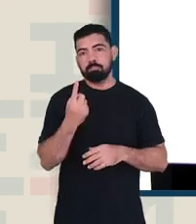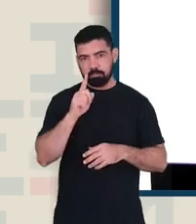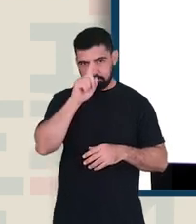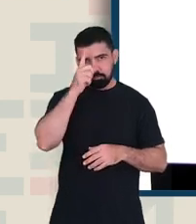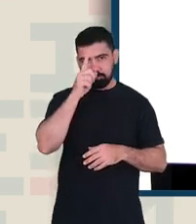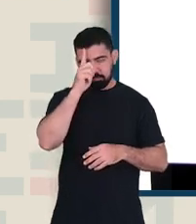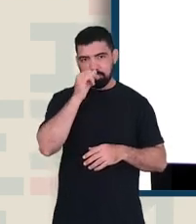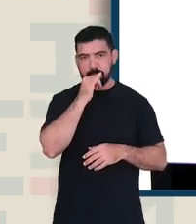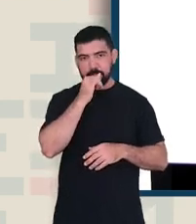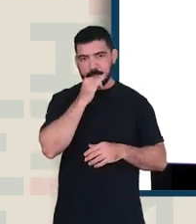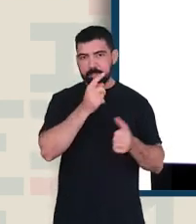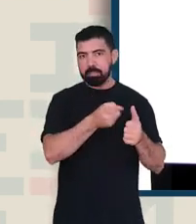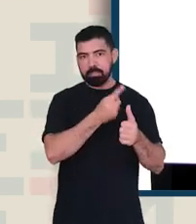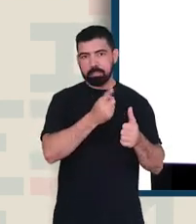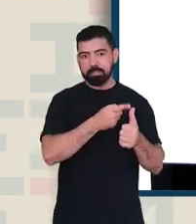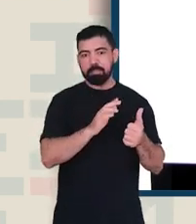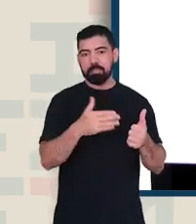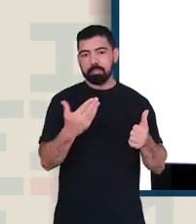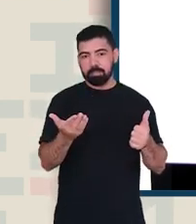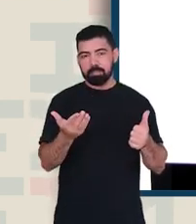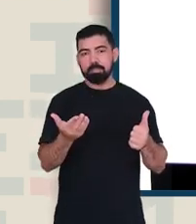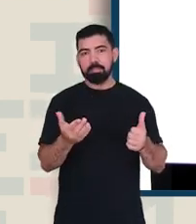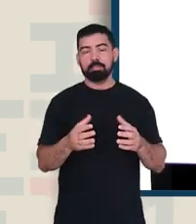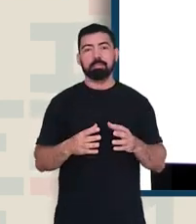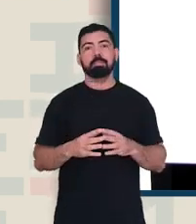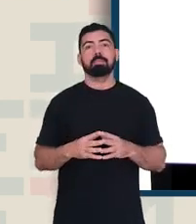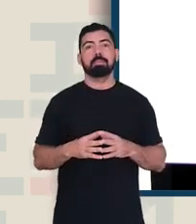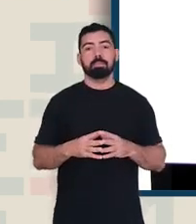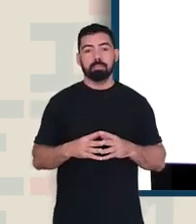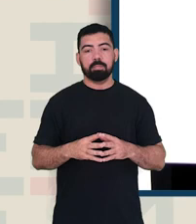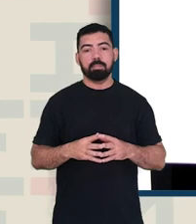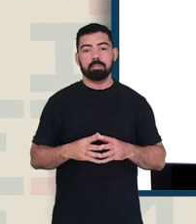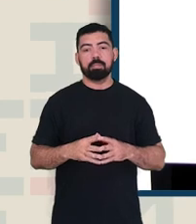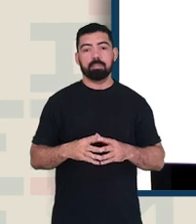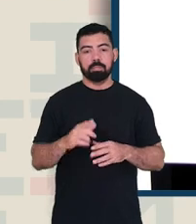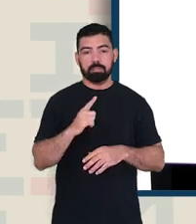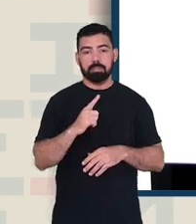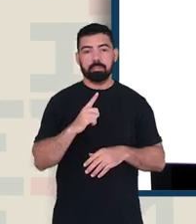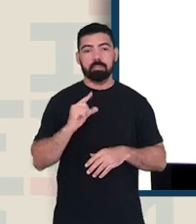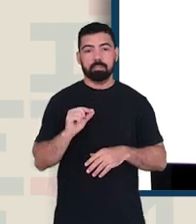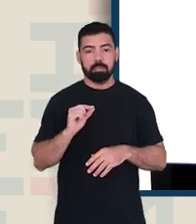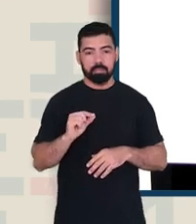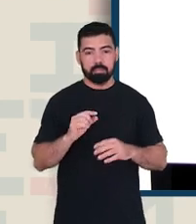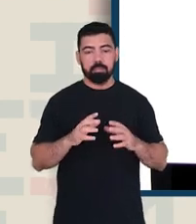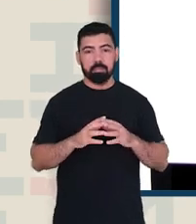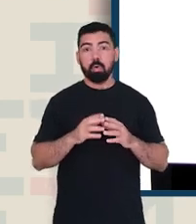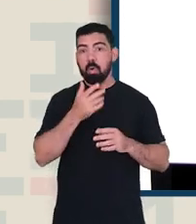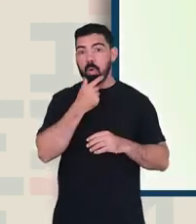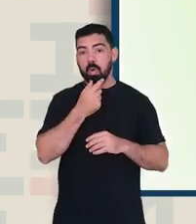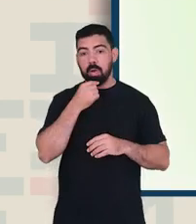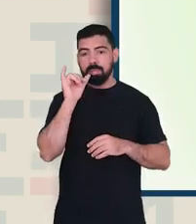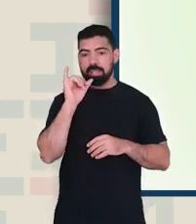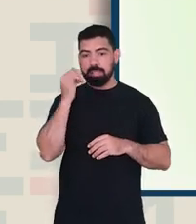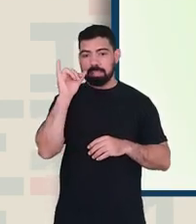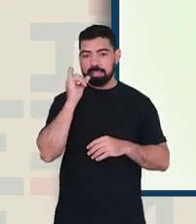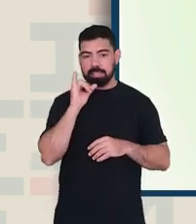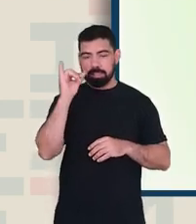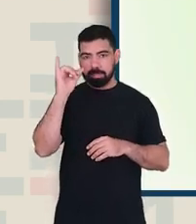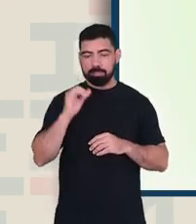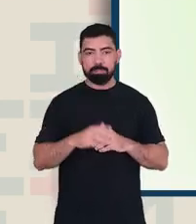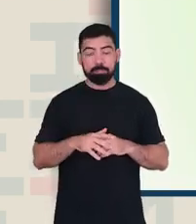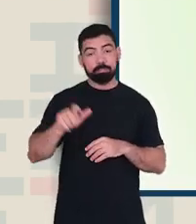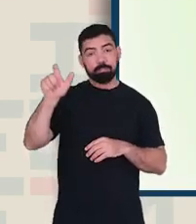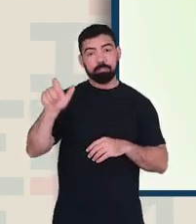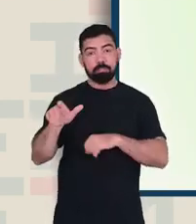uma dessas primeiras manifestações, o Luigi Russolo, um italiano,